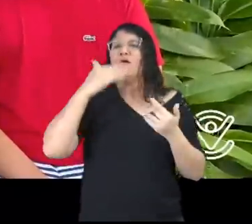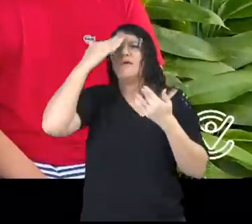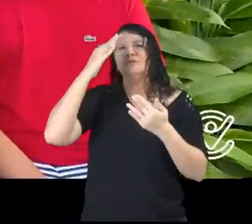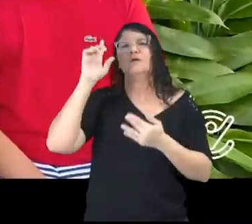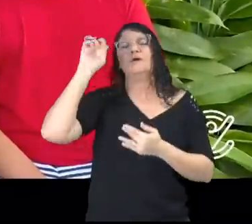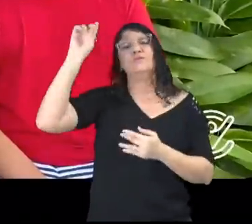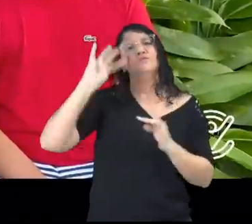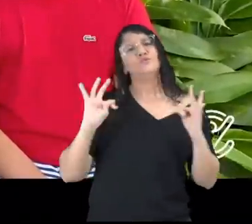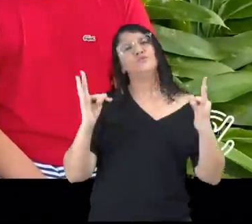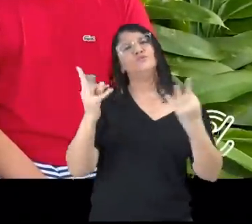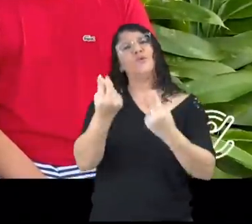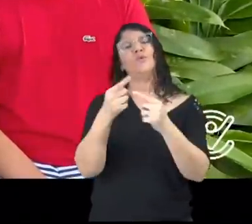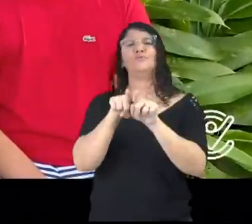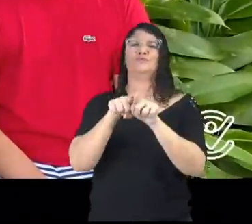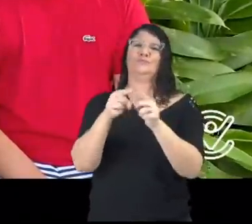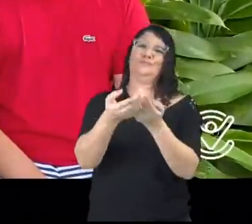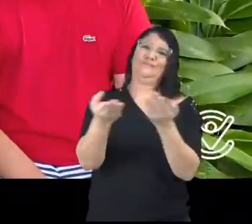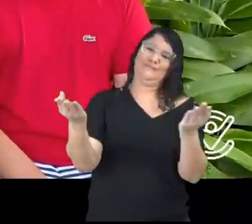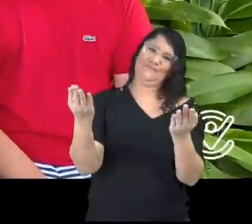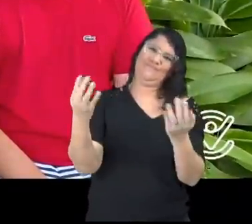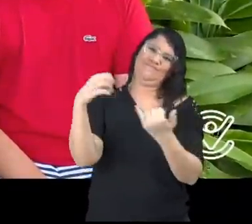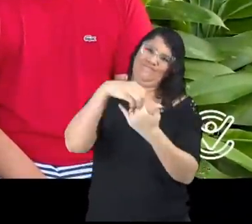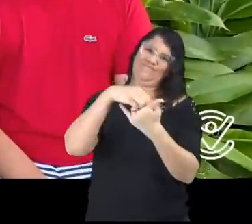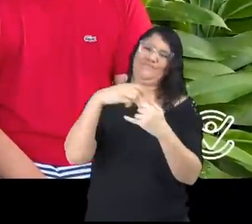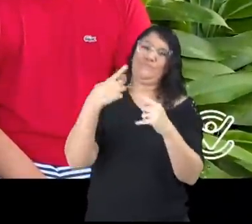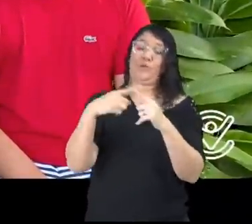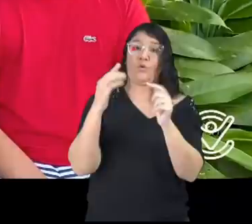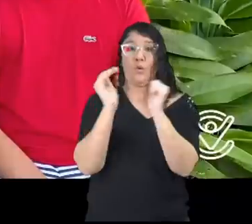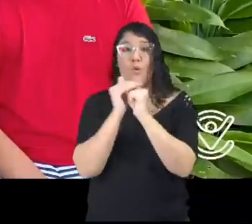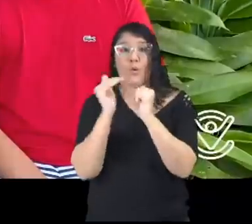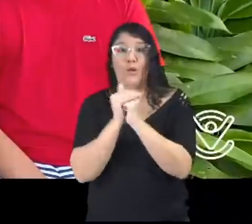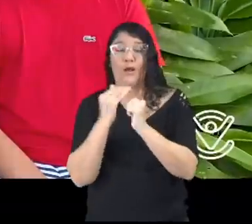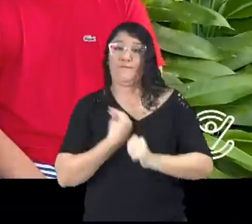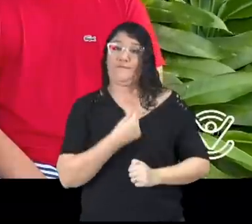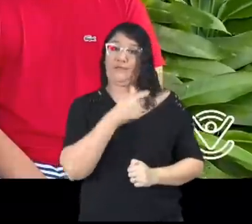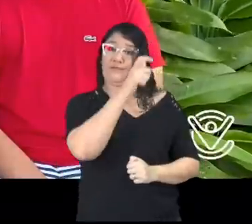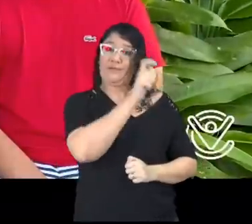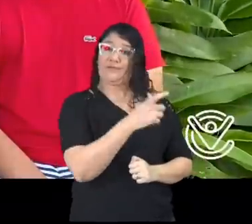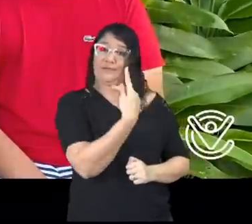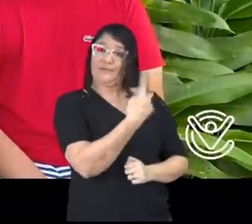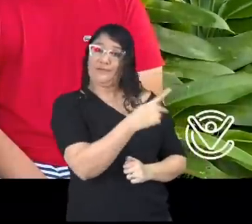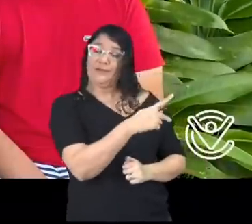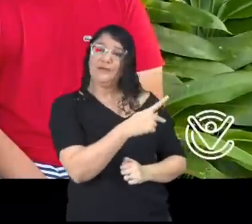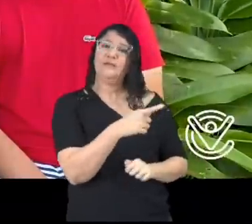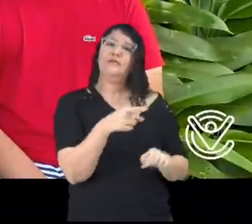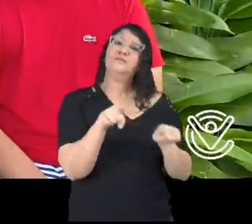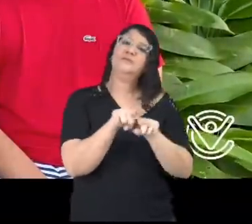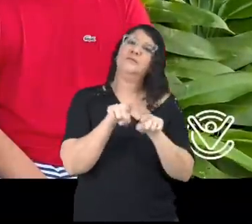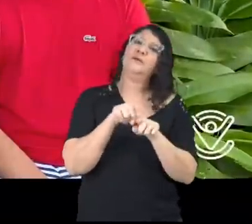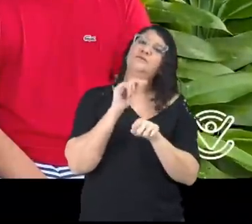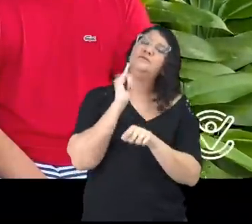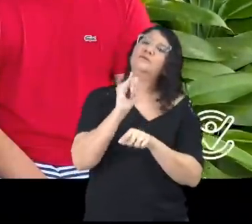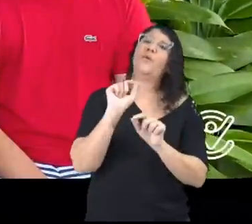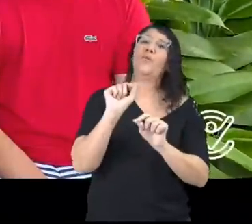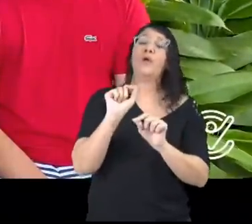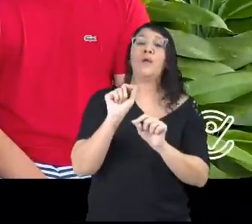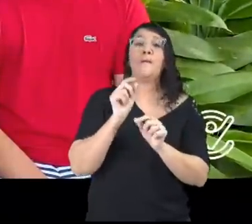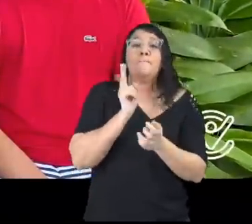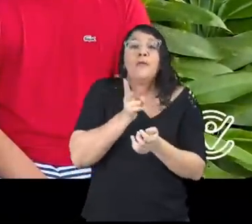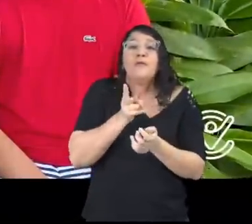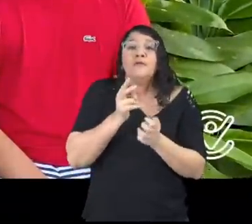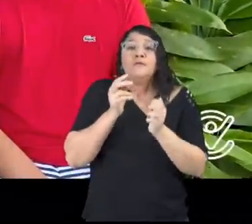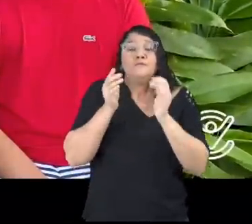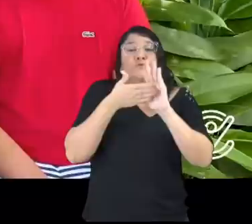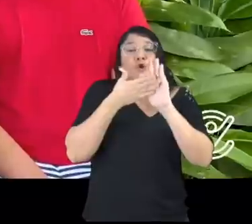tomaram conhecimento desse caso e oraram pela vida dele. E também dizer que esse mesmo louvor que me acompanhou